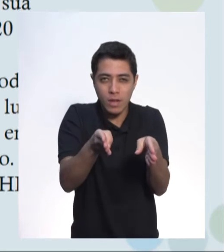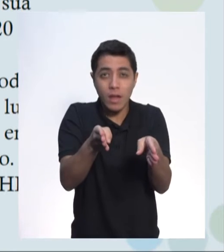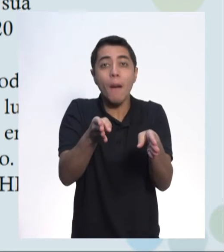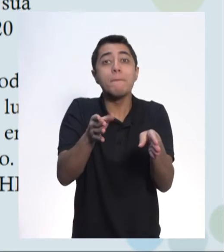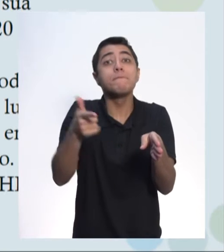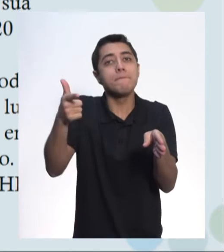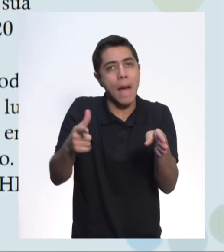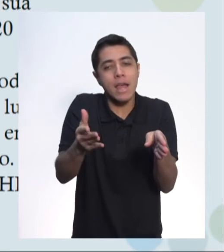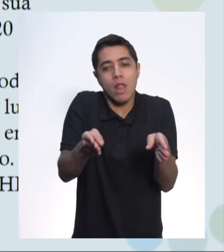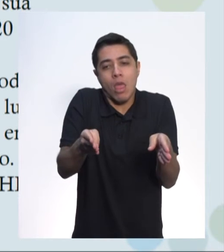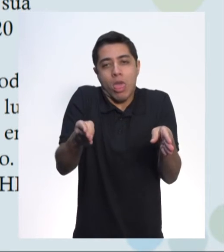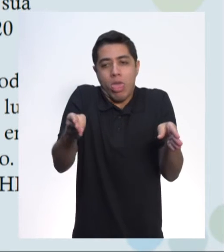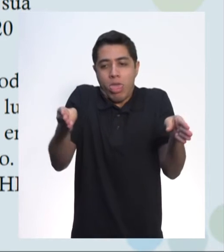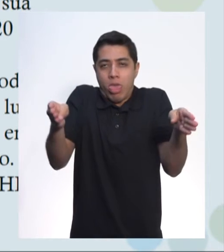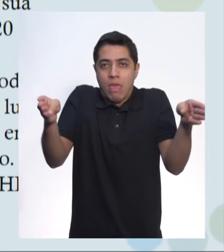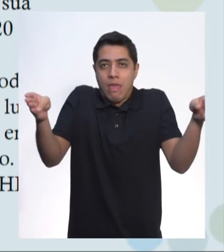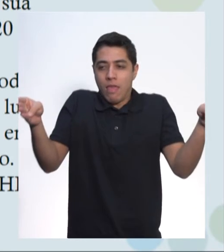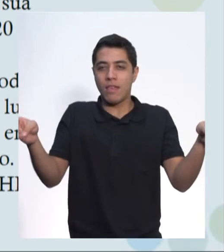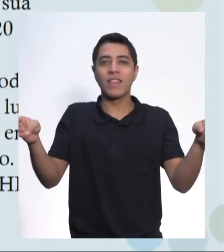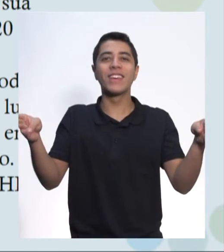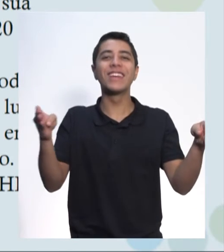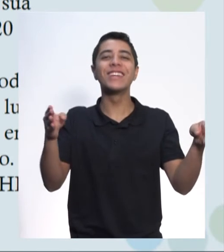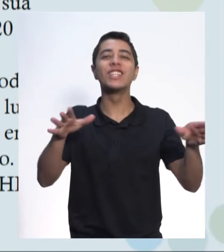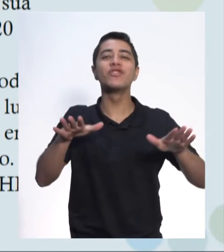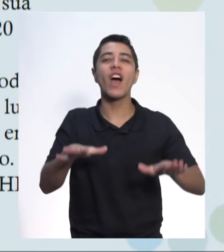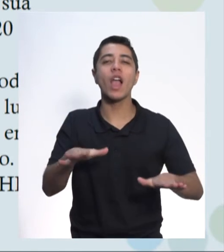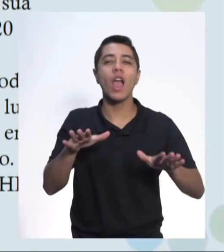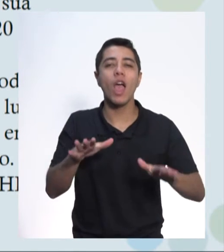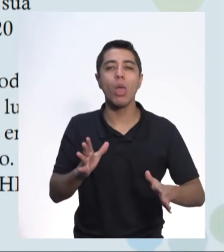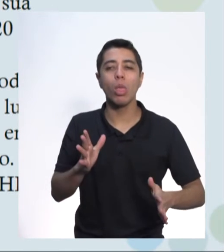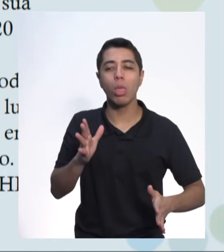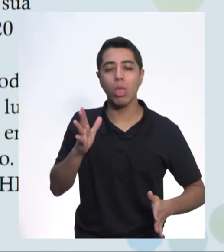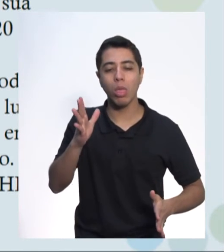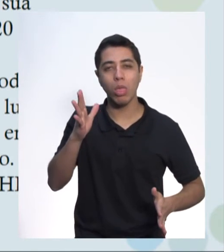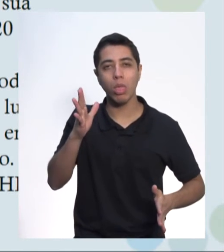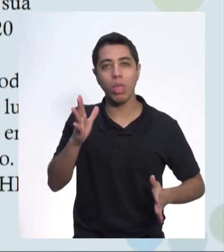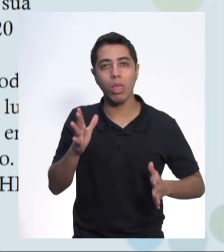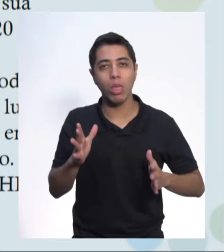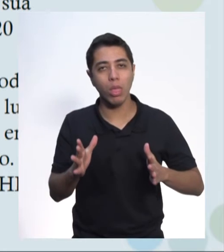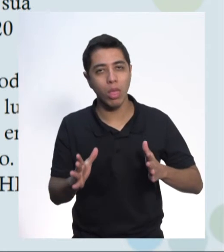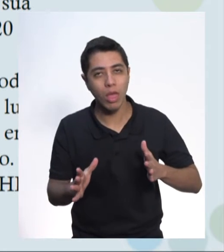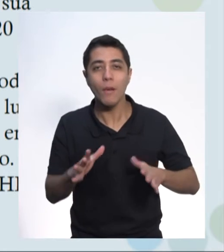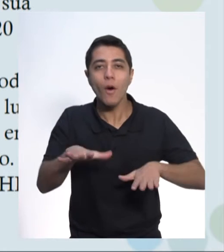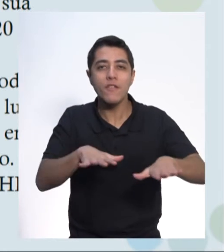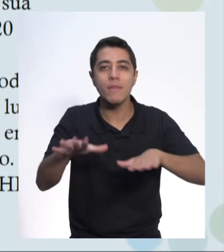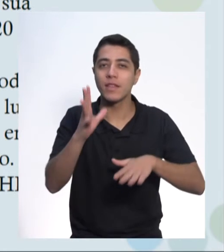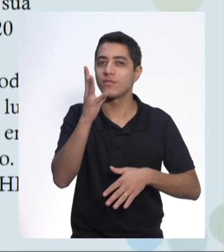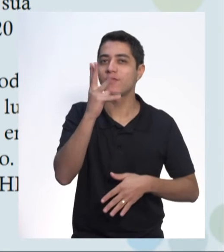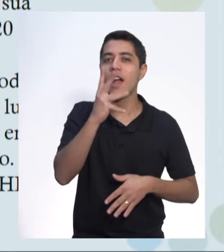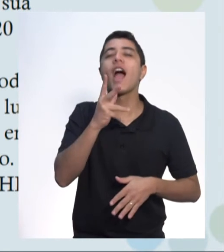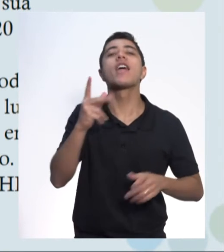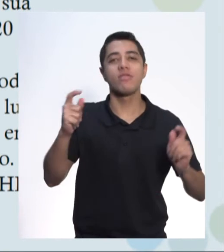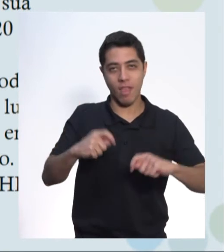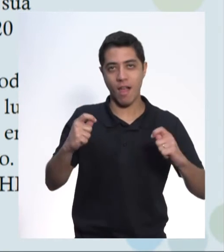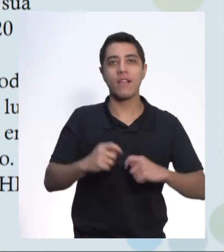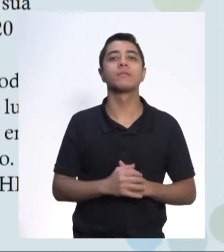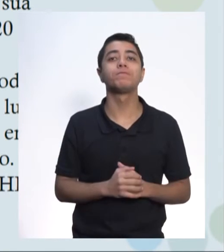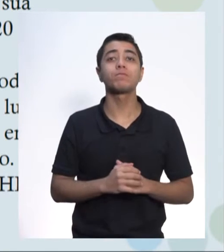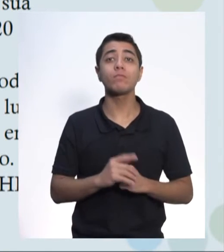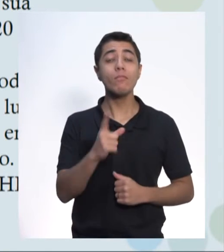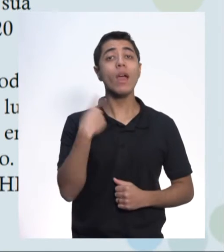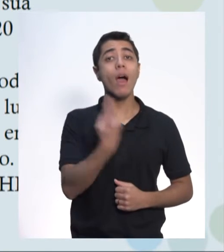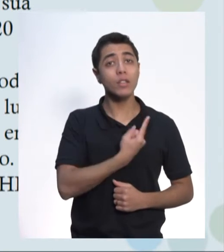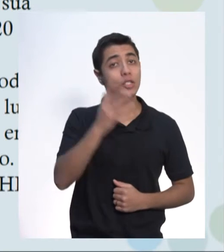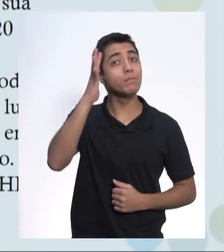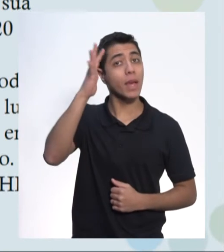fazer com ele uma câmera lenta. Tem uma coisa importante que eu coloquei para vocês, que a gente pensa de qualidade de imagem, a gente sempre olha para a